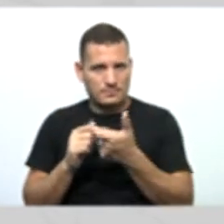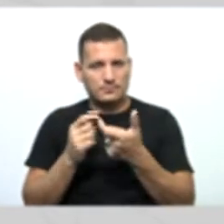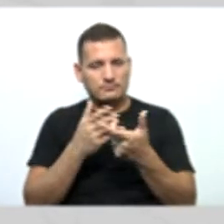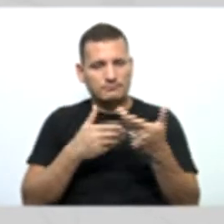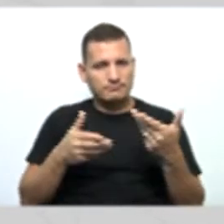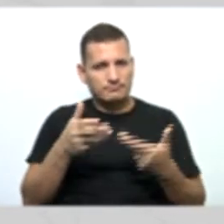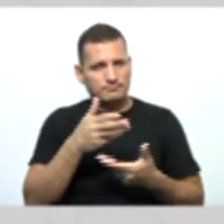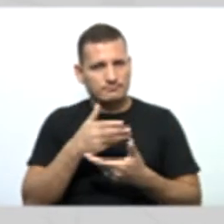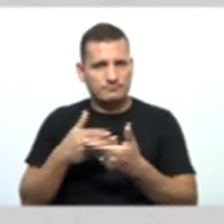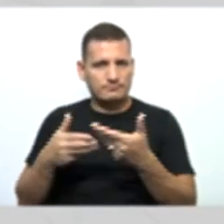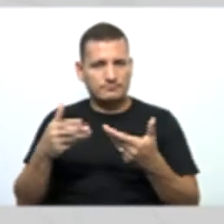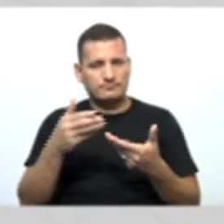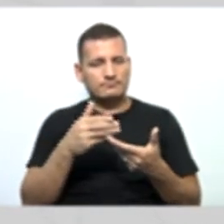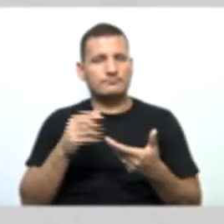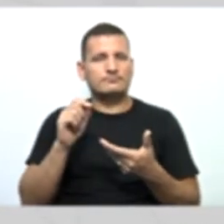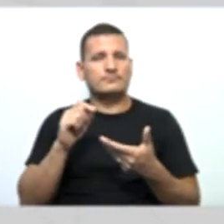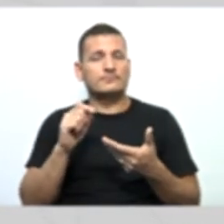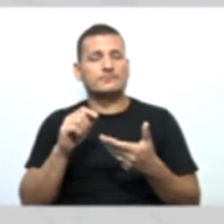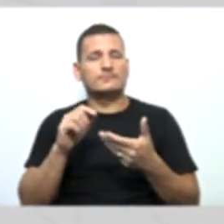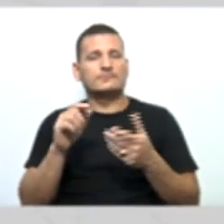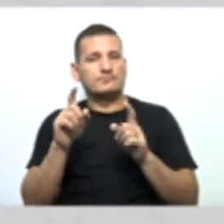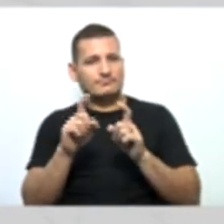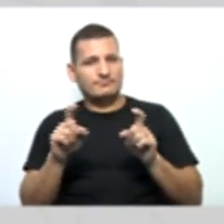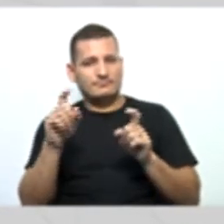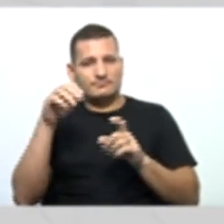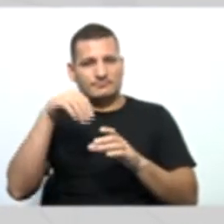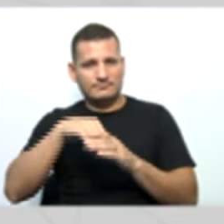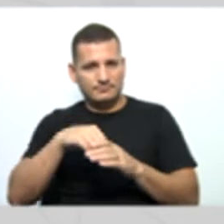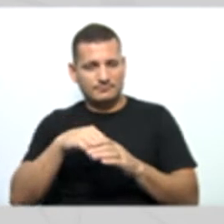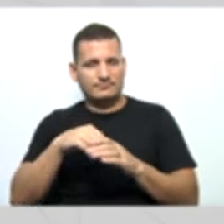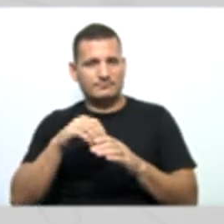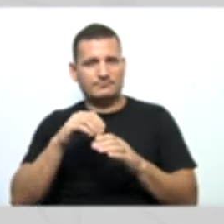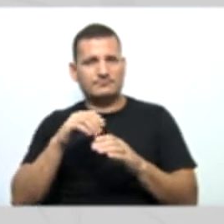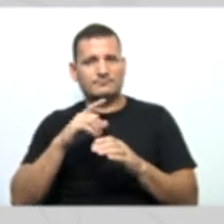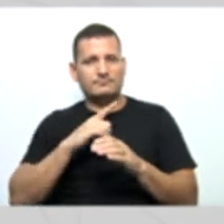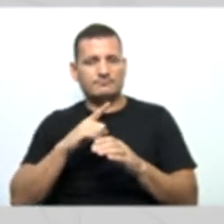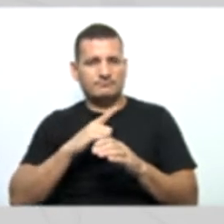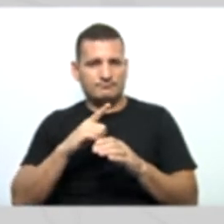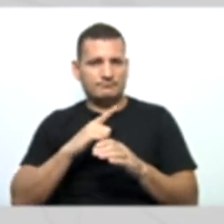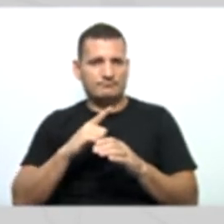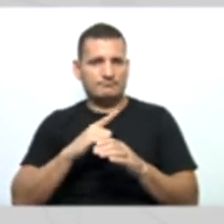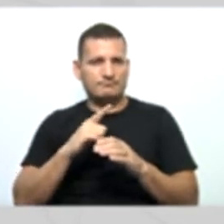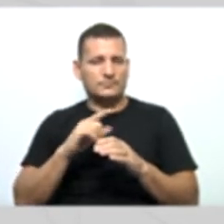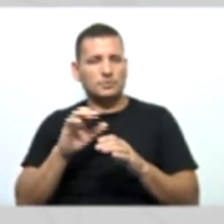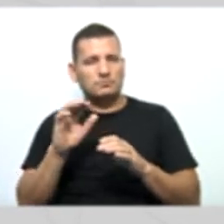que uma tarefa computacional é realizada, certo? Então, assim,